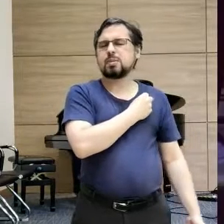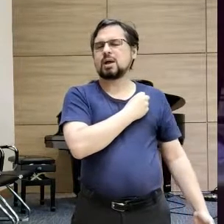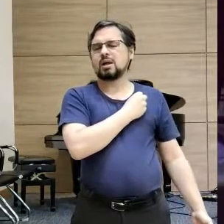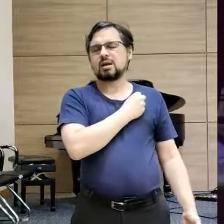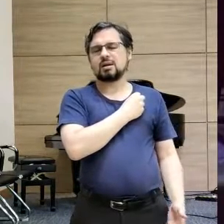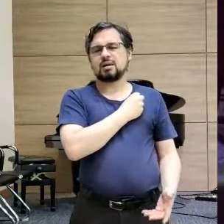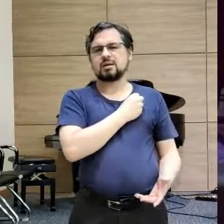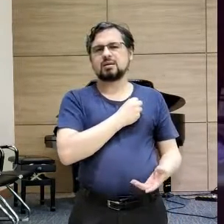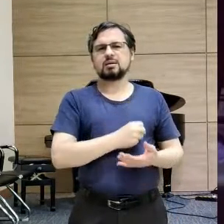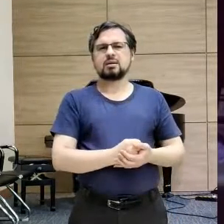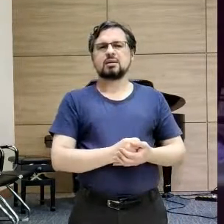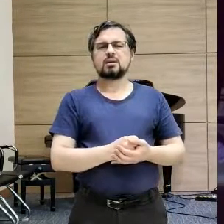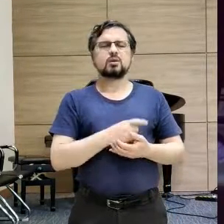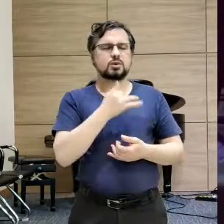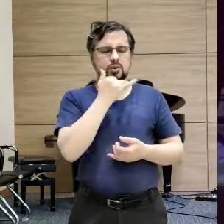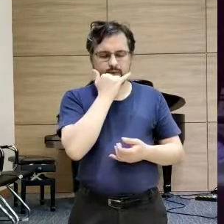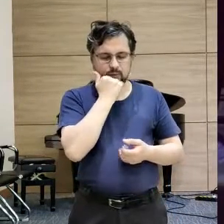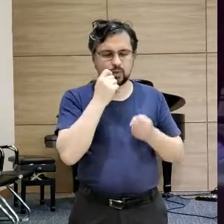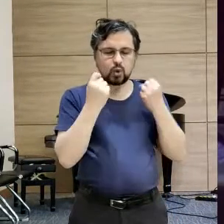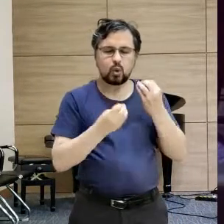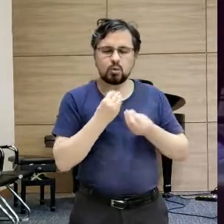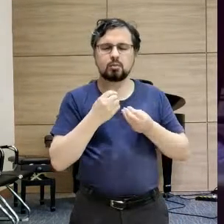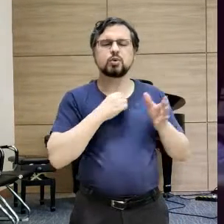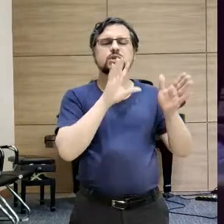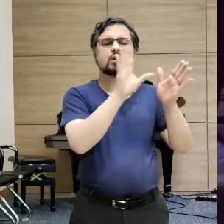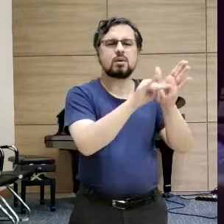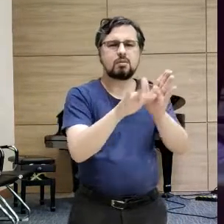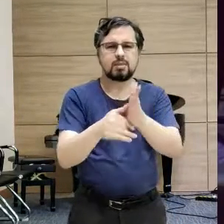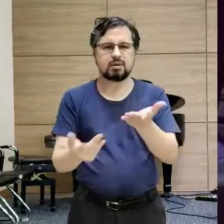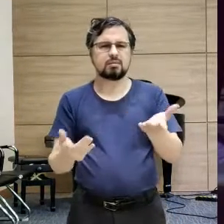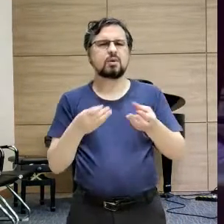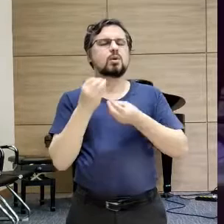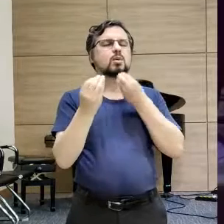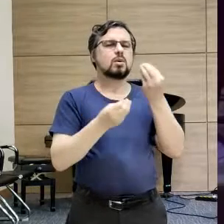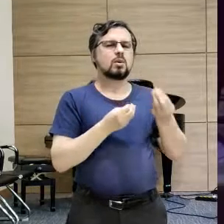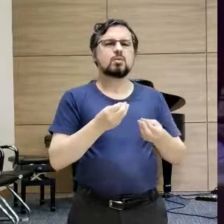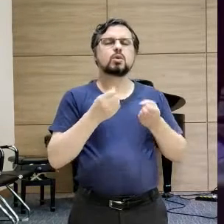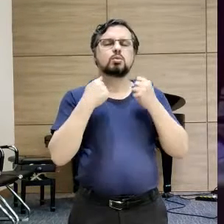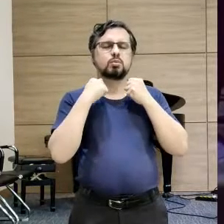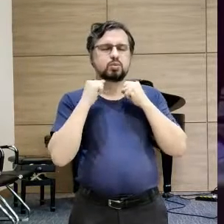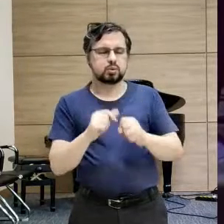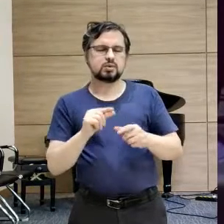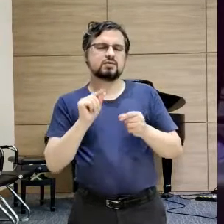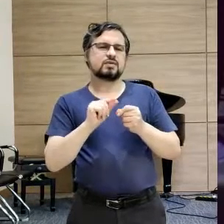aquele contrato? Como eu pude fazer aquilo? Senhor, como eu pude?